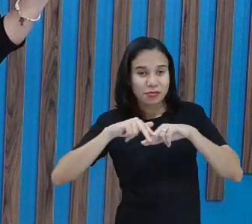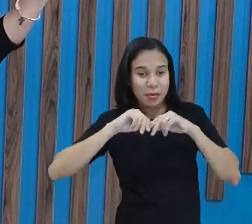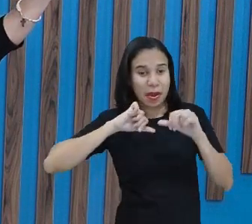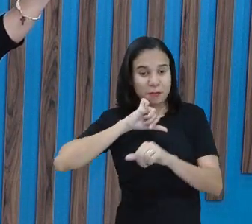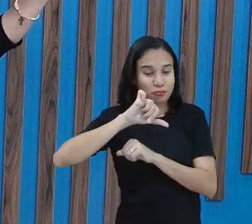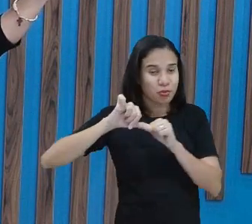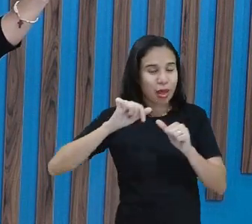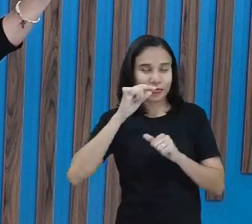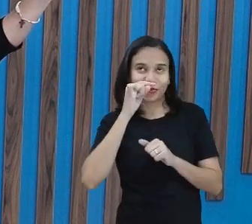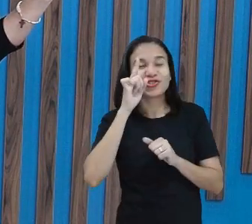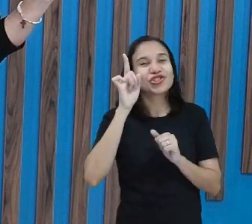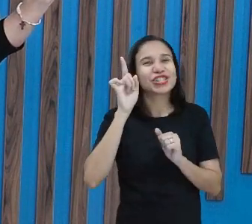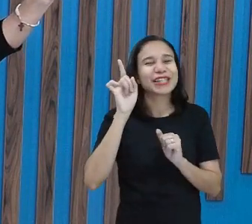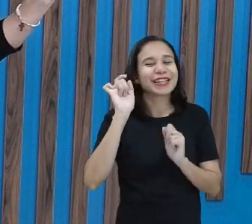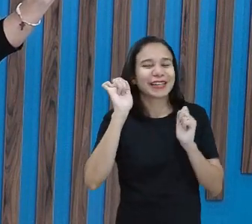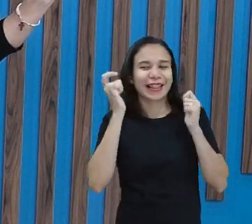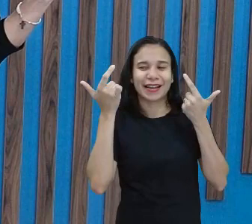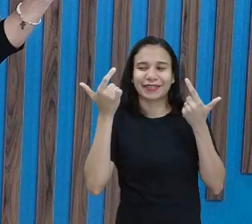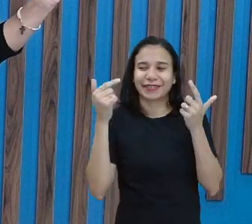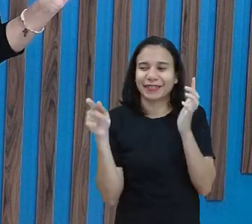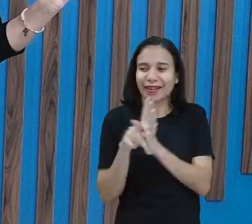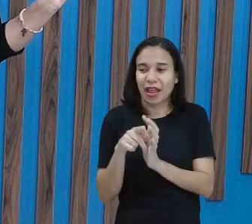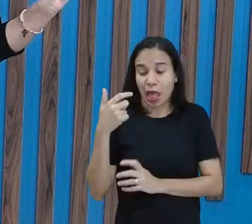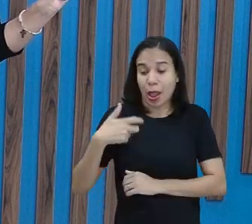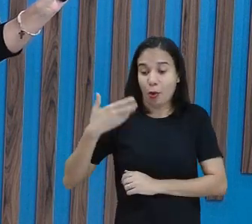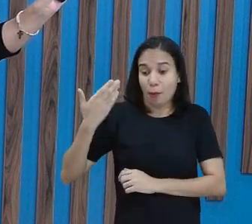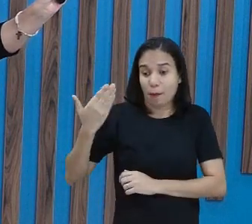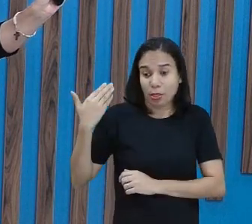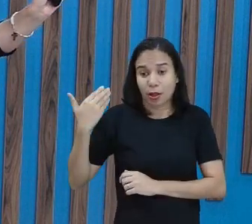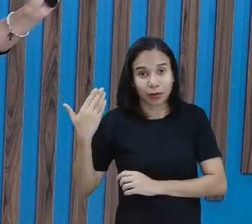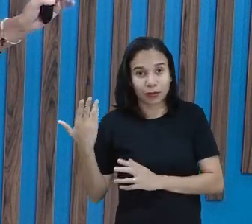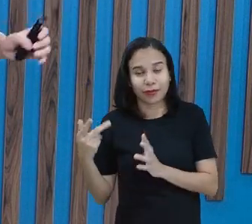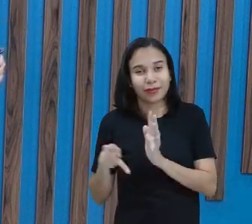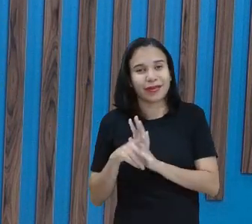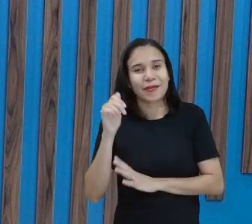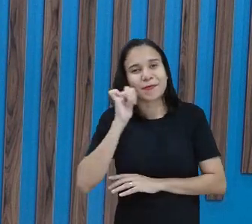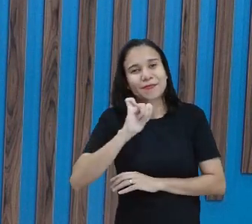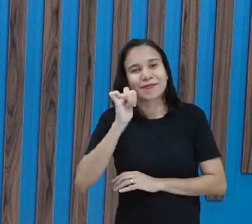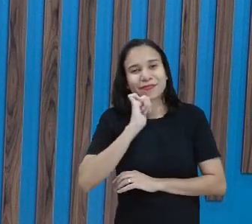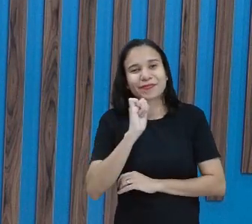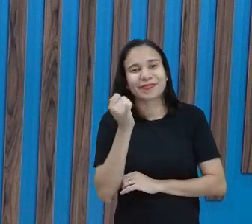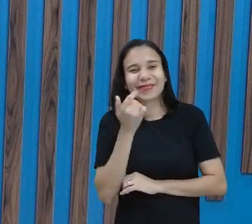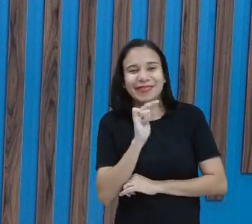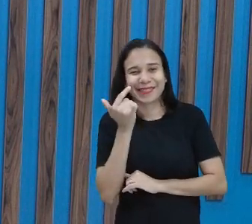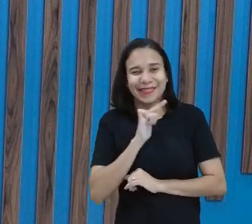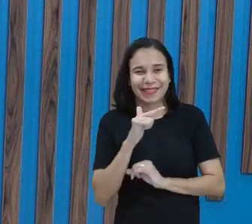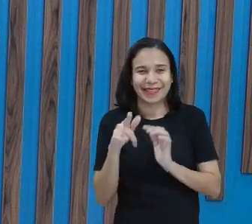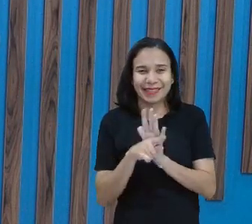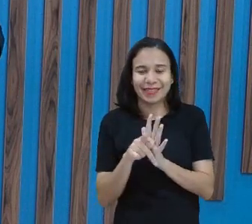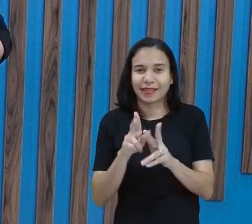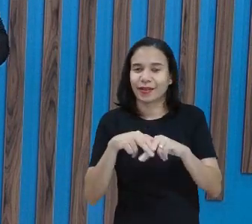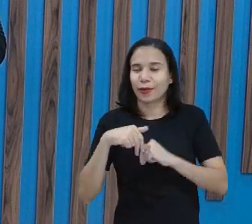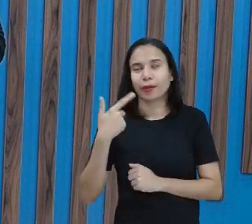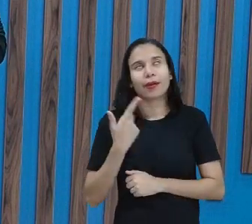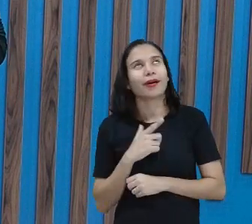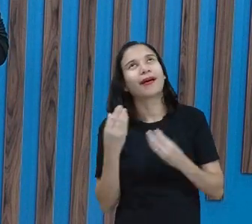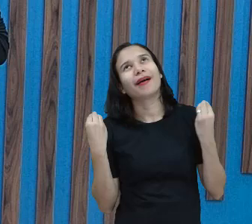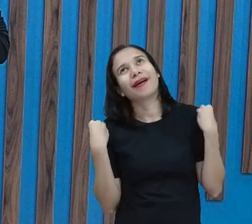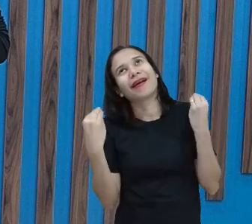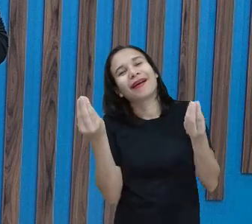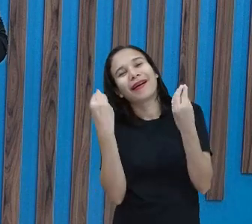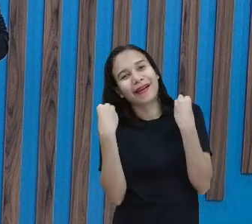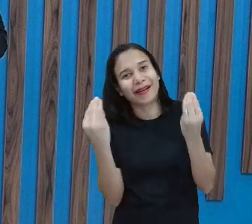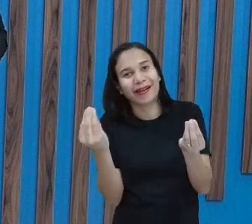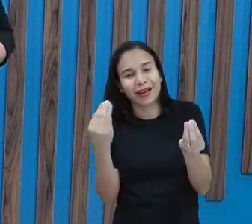mudar chique, um pouquinho, né? É, porque eu sou chique. Aí eu falo tô pretérita. E as Entendi. meninas e minhas amigas morrem de rir. Que isso não existe. Eu